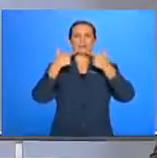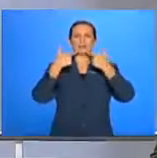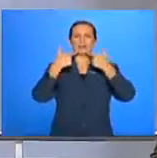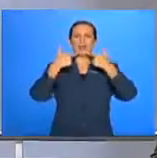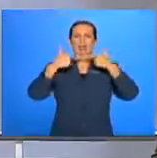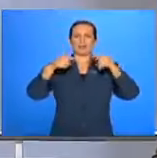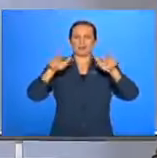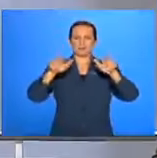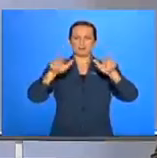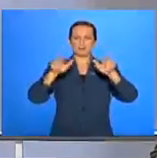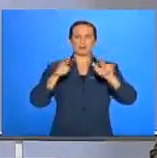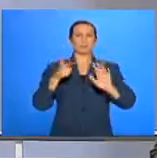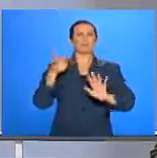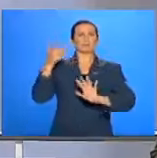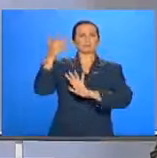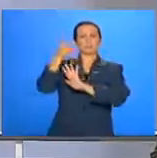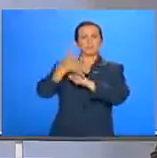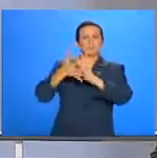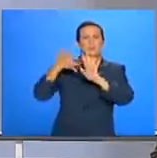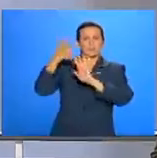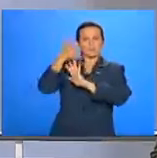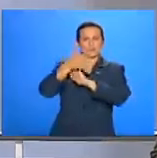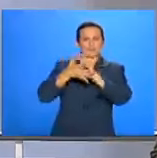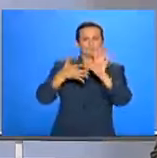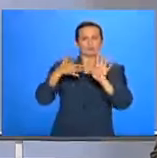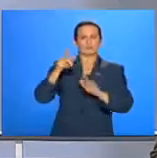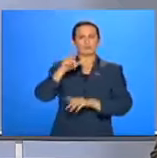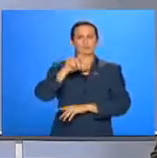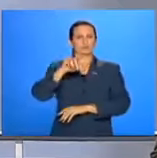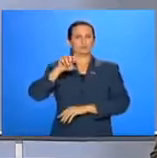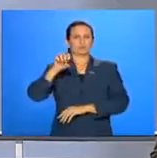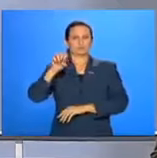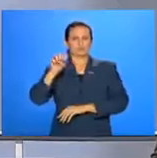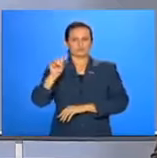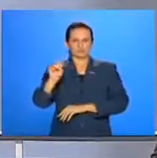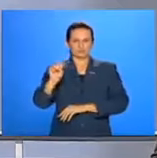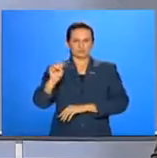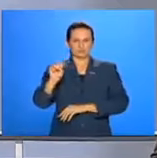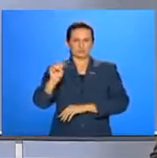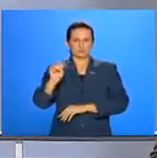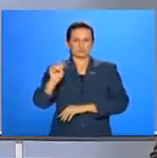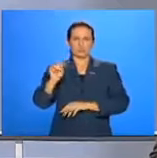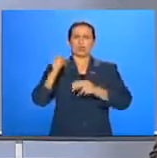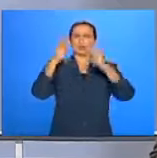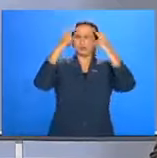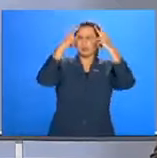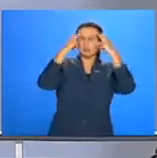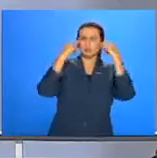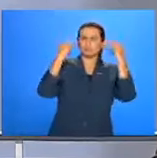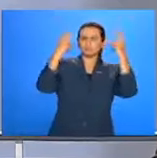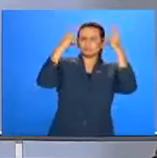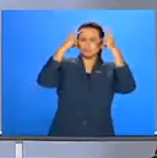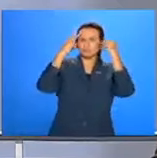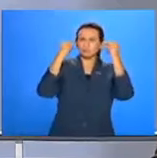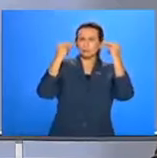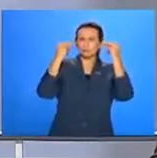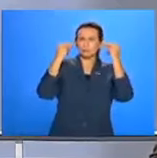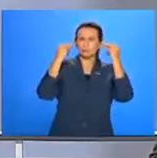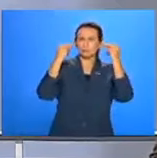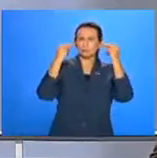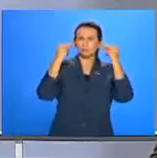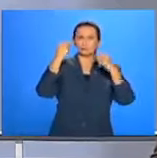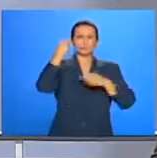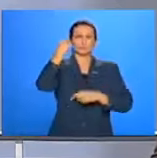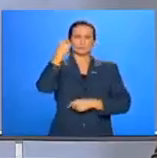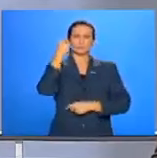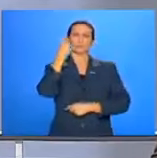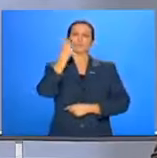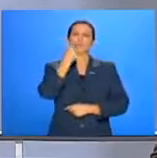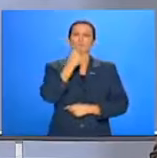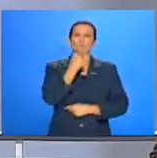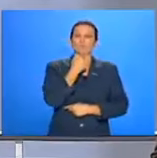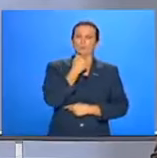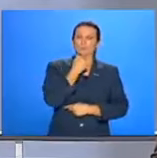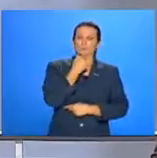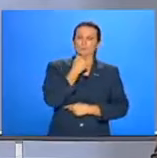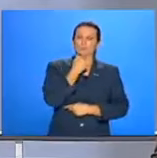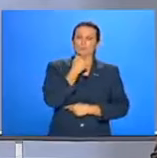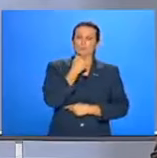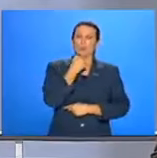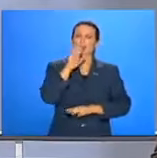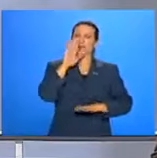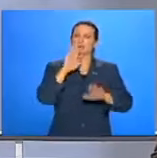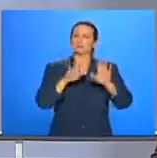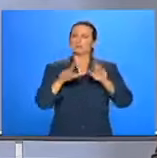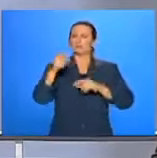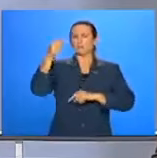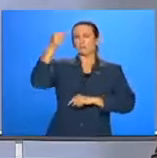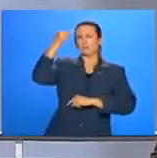As línguas de sinais, LS, são as línguas naturais das comunidades surdas. Ao contrário do que se imagina,